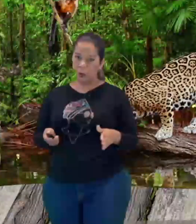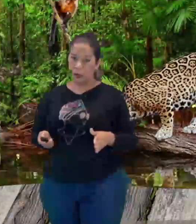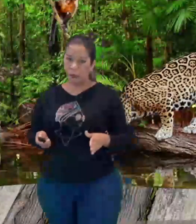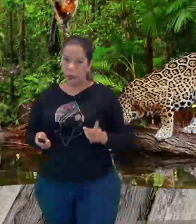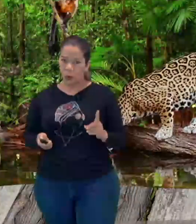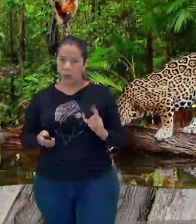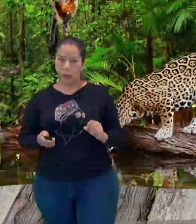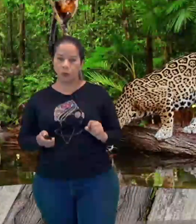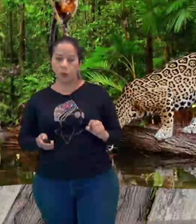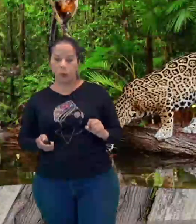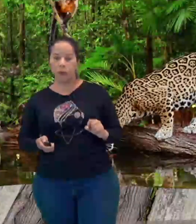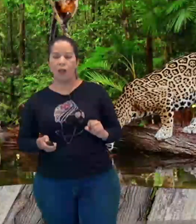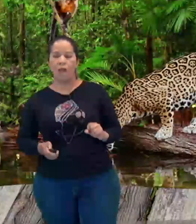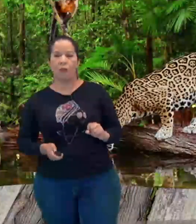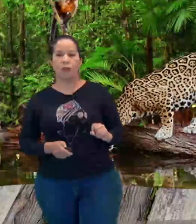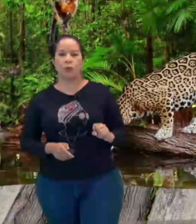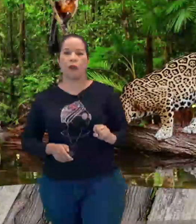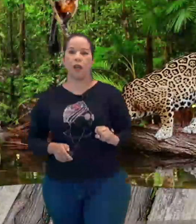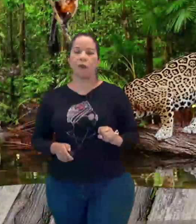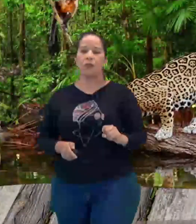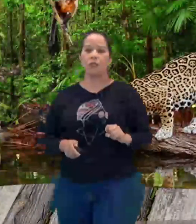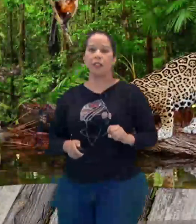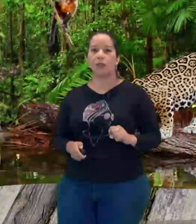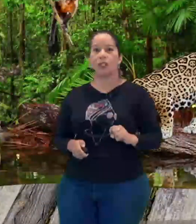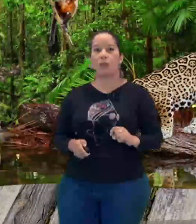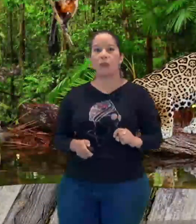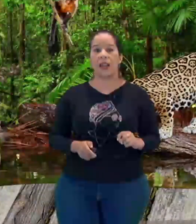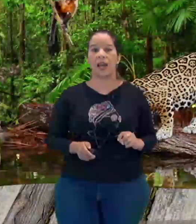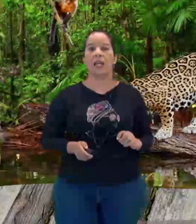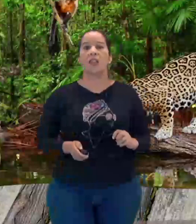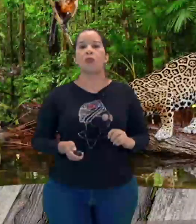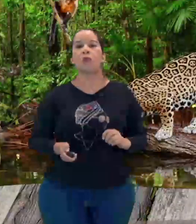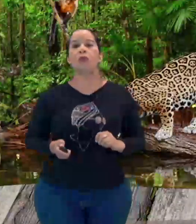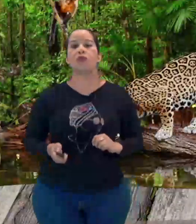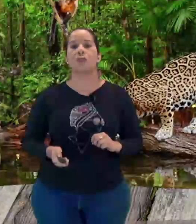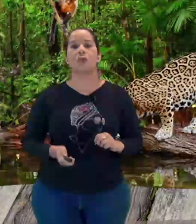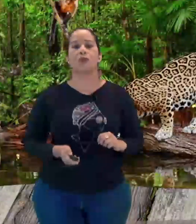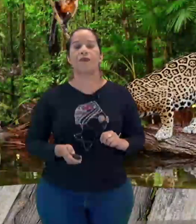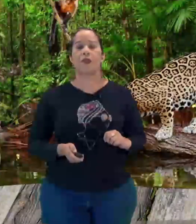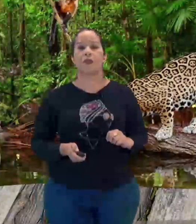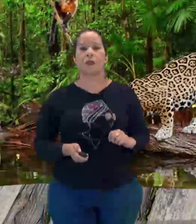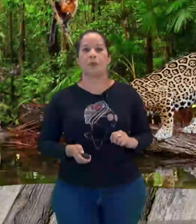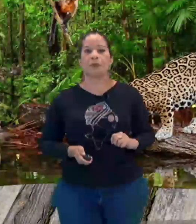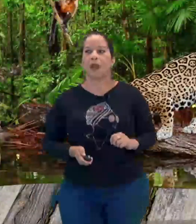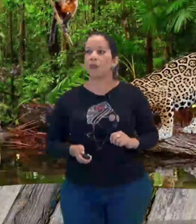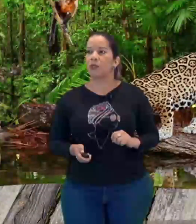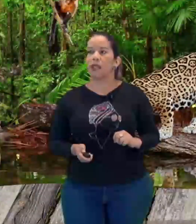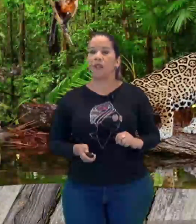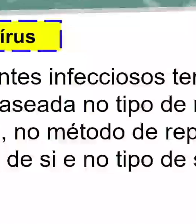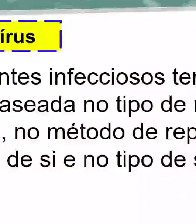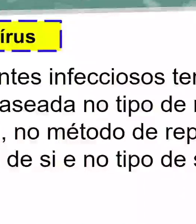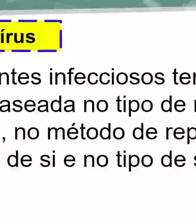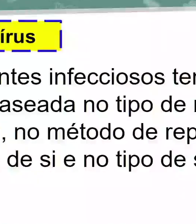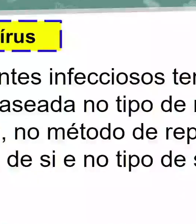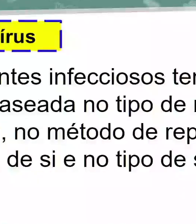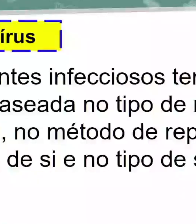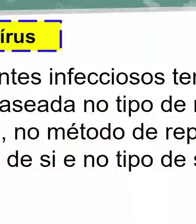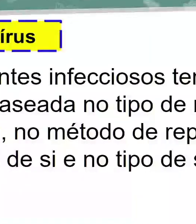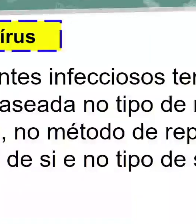desta aula, 12.1. Vamos continuar lá no nosso slide. Então, nós vamos falar sobre os tipos de vírus. O slide.